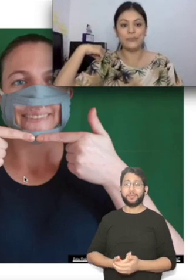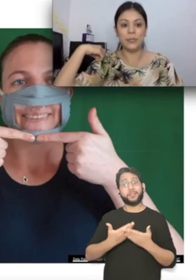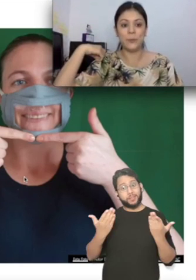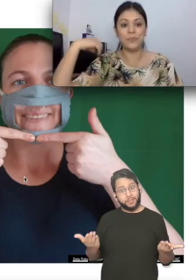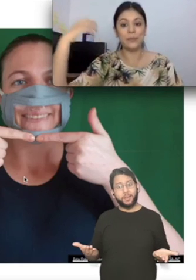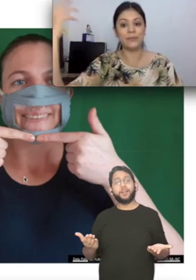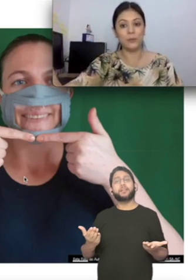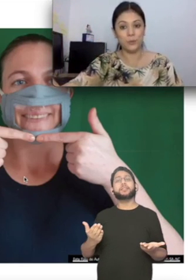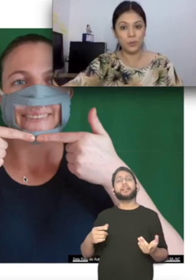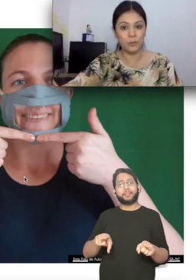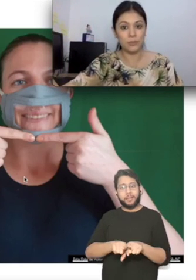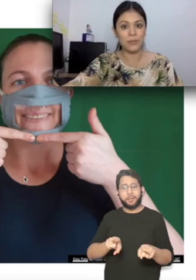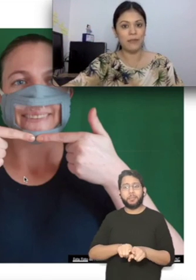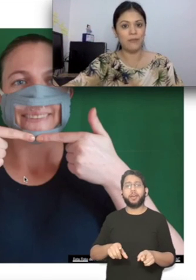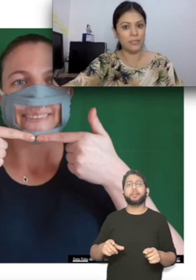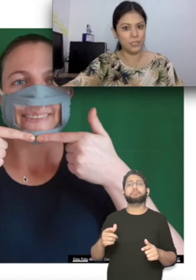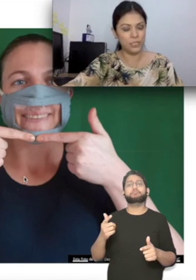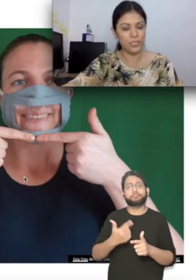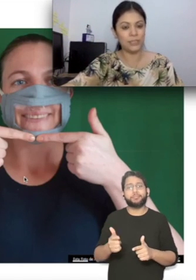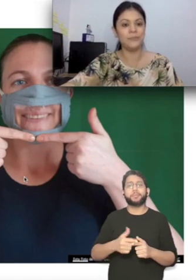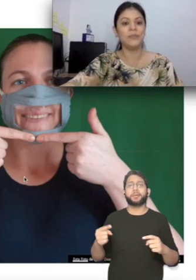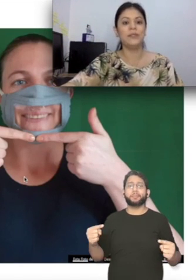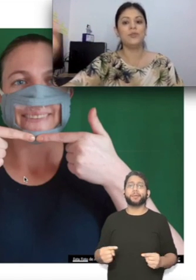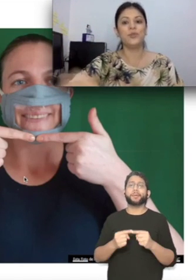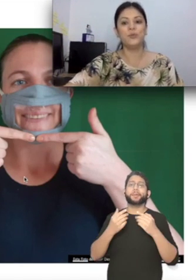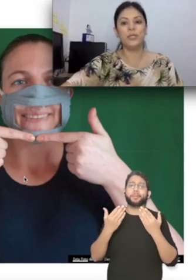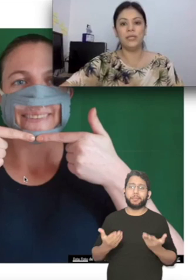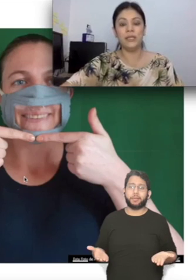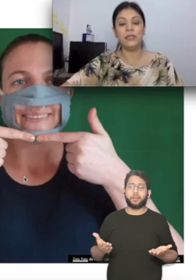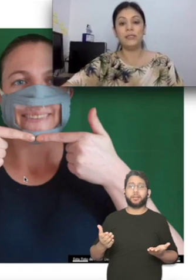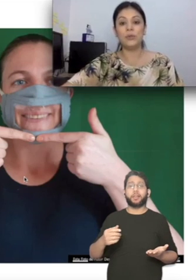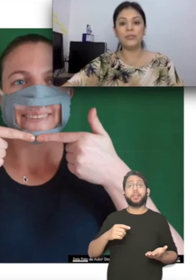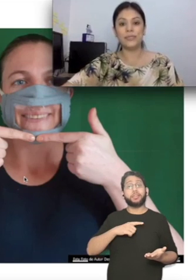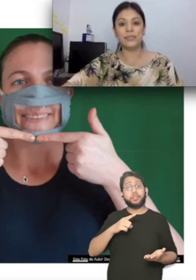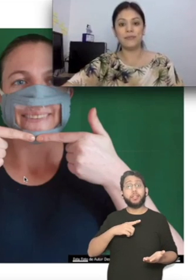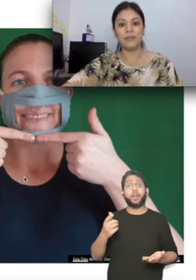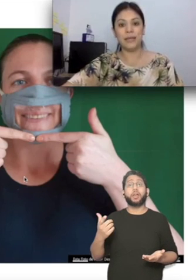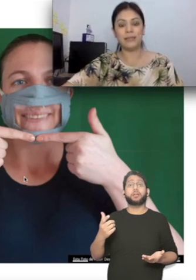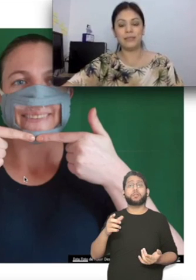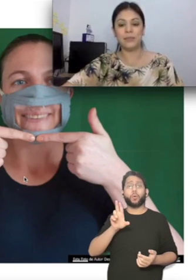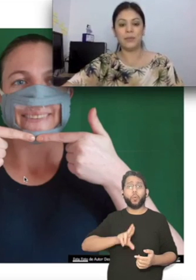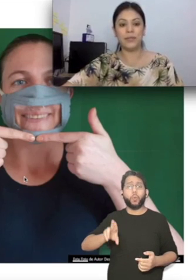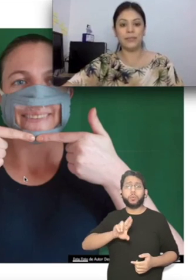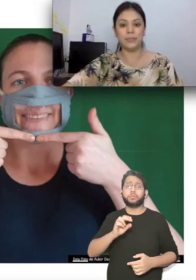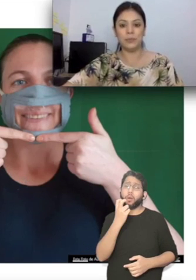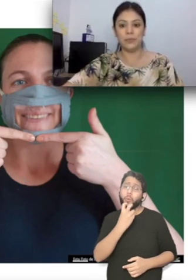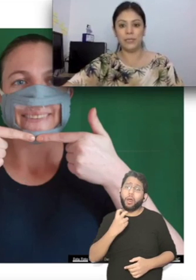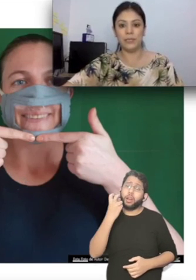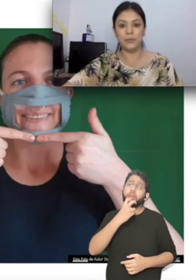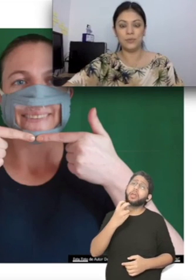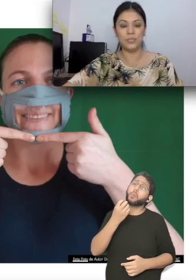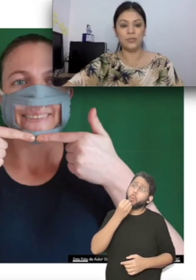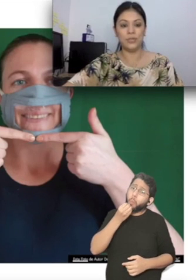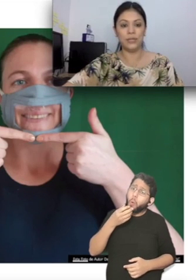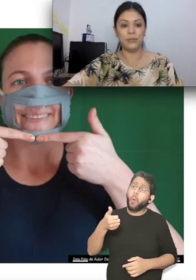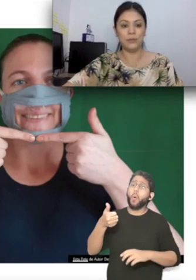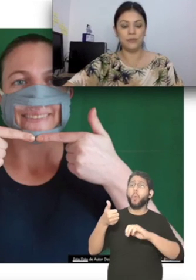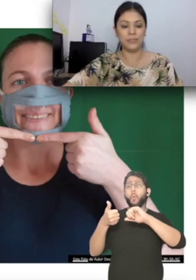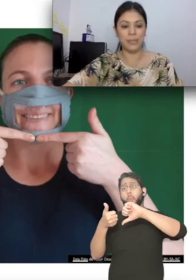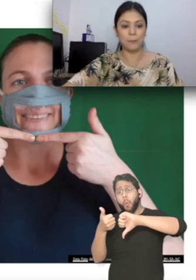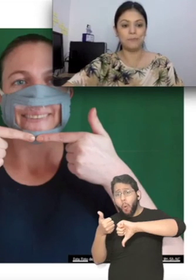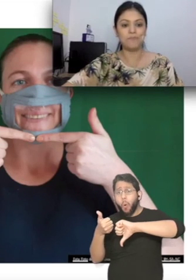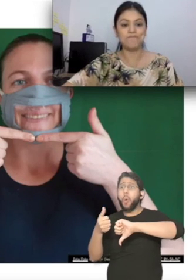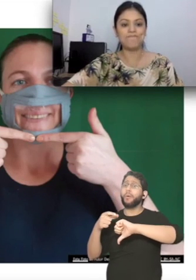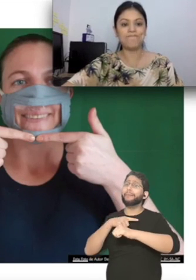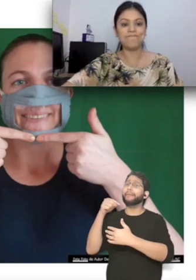lábios. Então temos aí alguns problemas para refletir, né, sobre todas essas vantagens apregoadas aí pelo oralismo no sentido da leitura